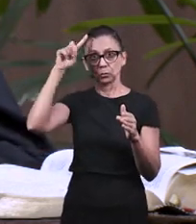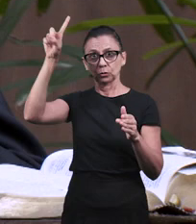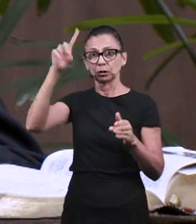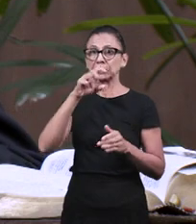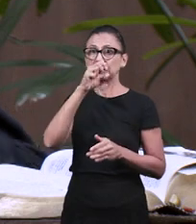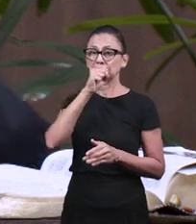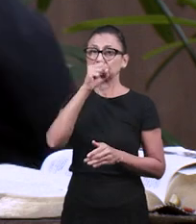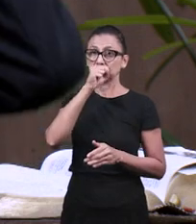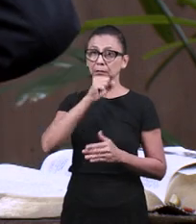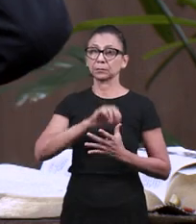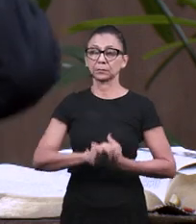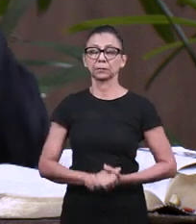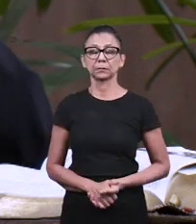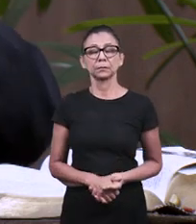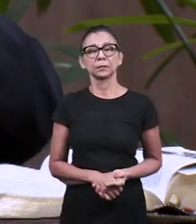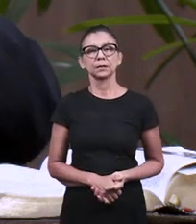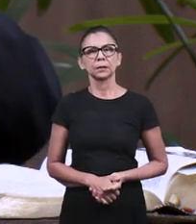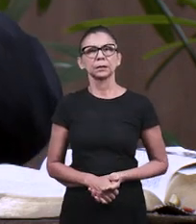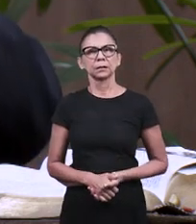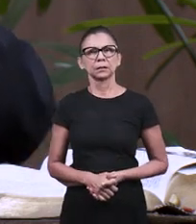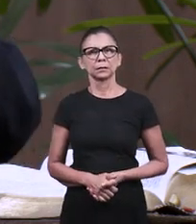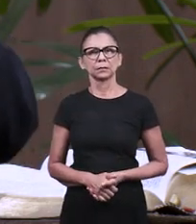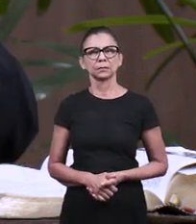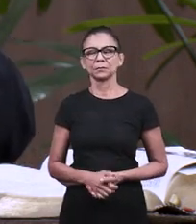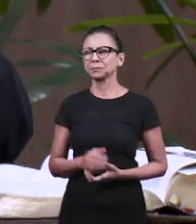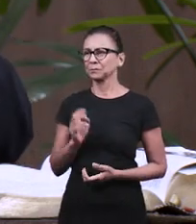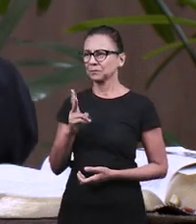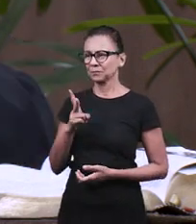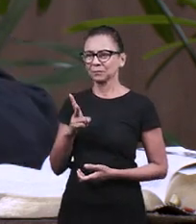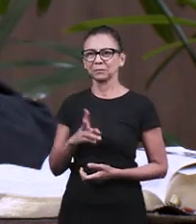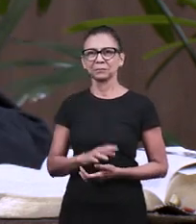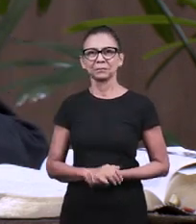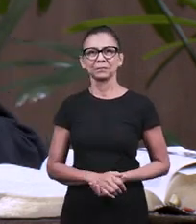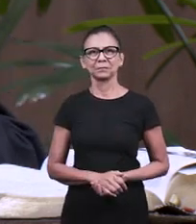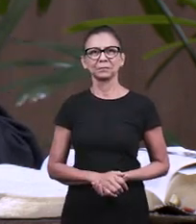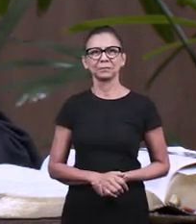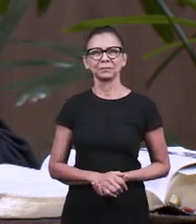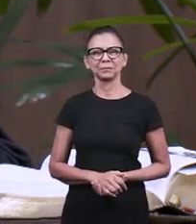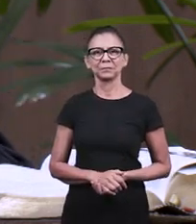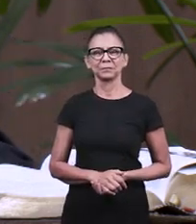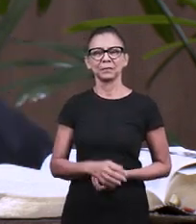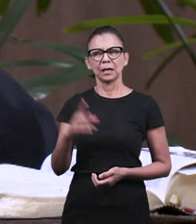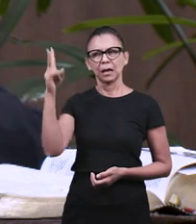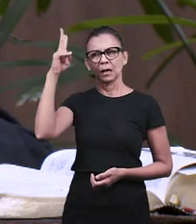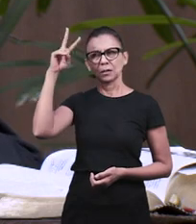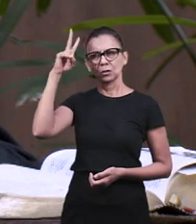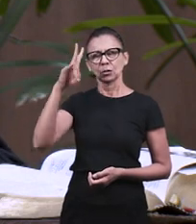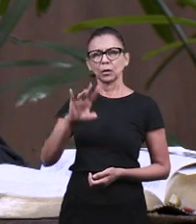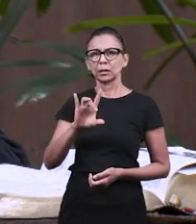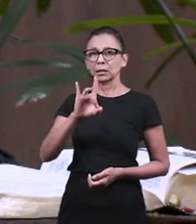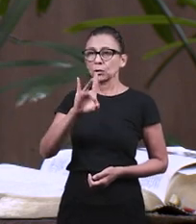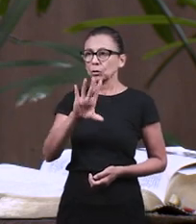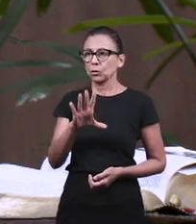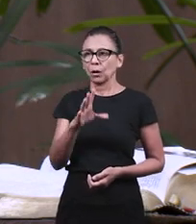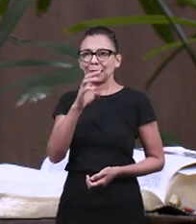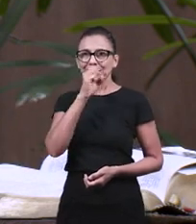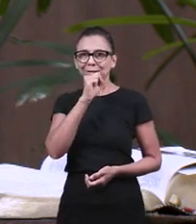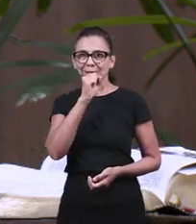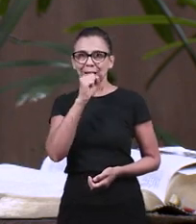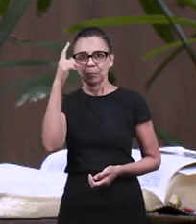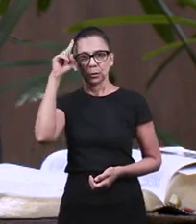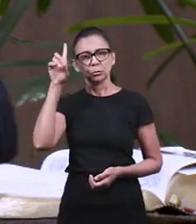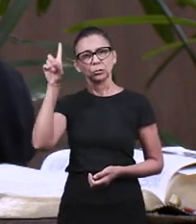interessante, falando ainda sobre a letra, né, pastor Josias? Não especificamente de sábado, mas